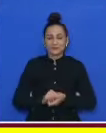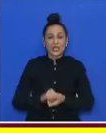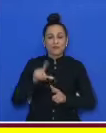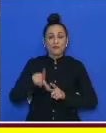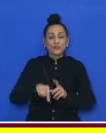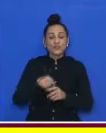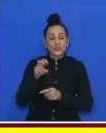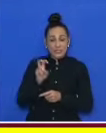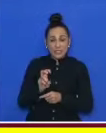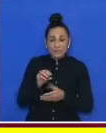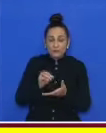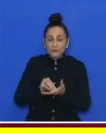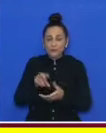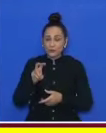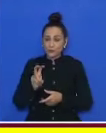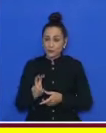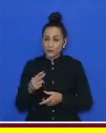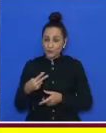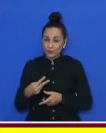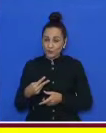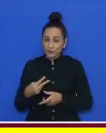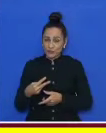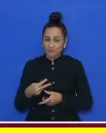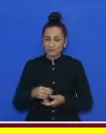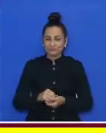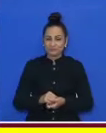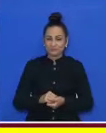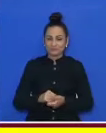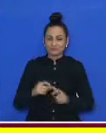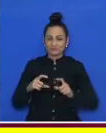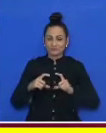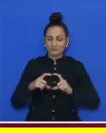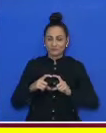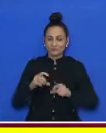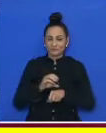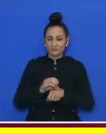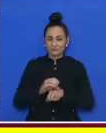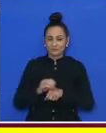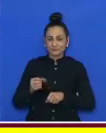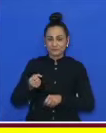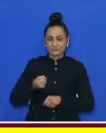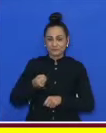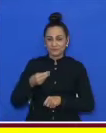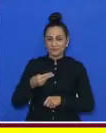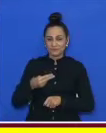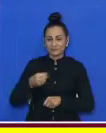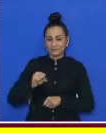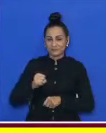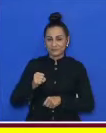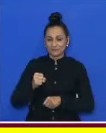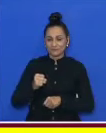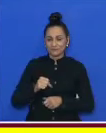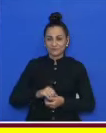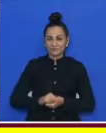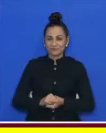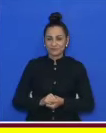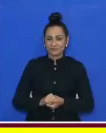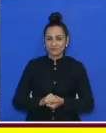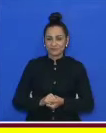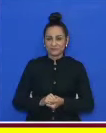Foram sorteados cinco números, faltam dois. Bola cinza, número 28. Cinza, 28.